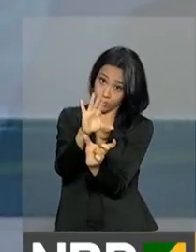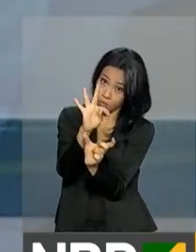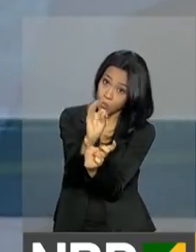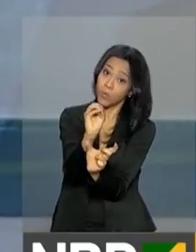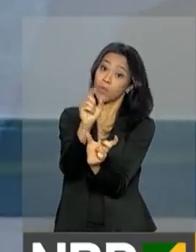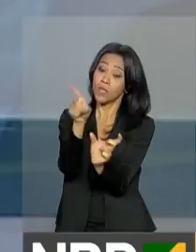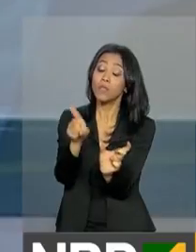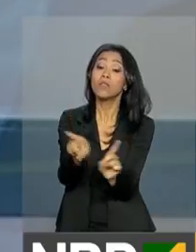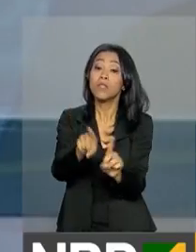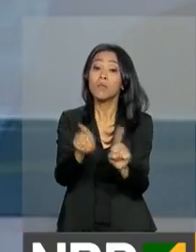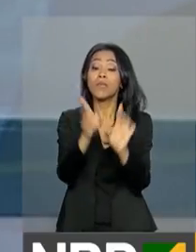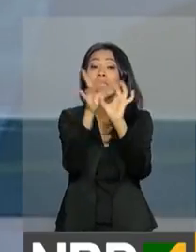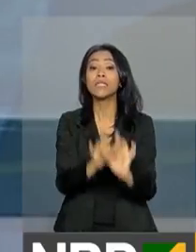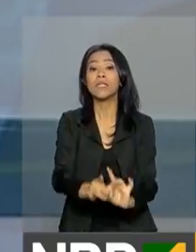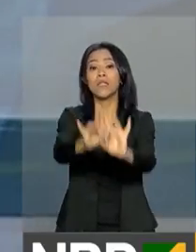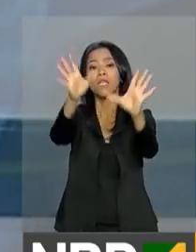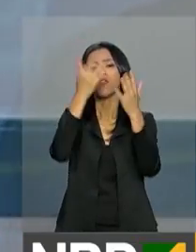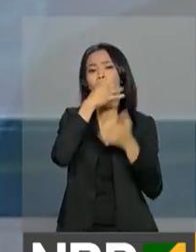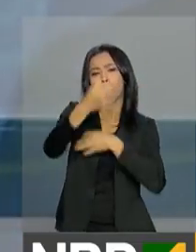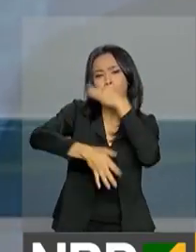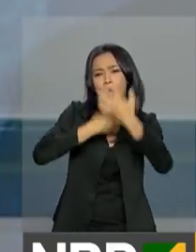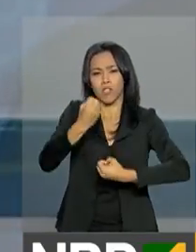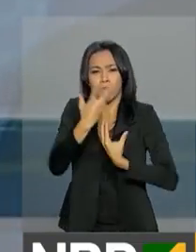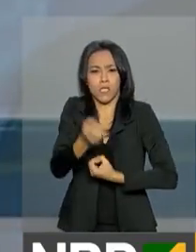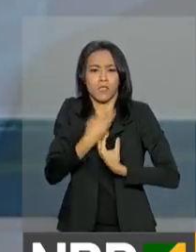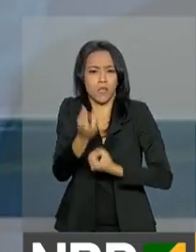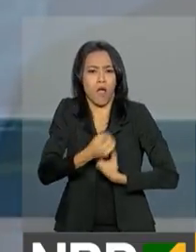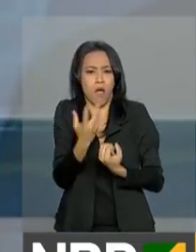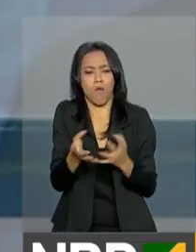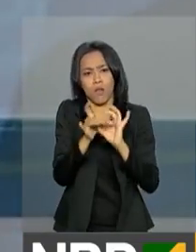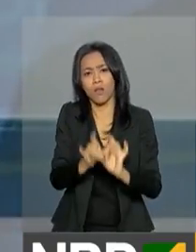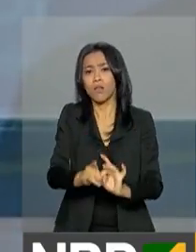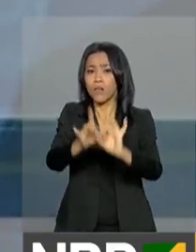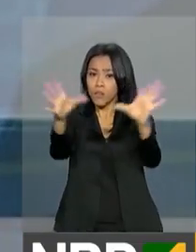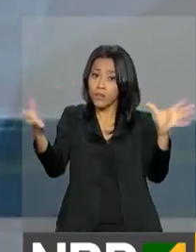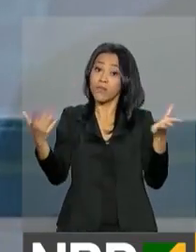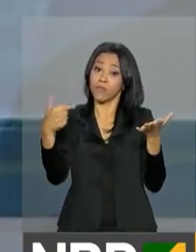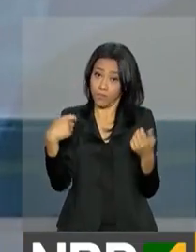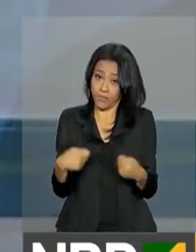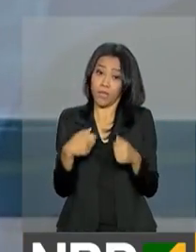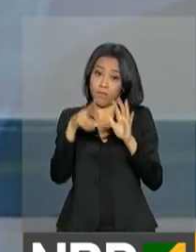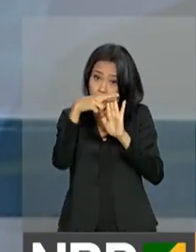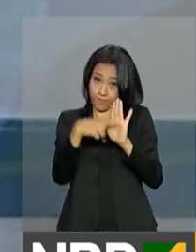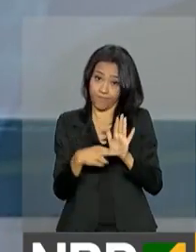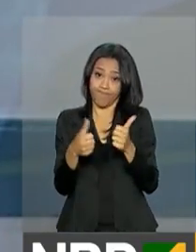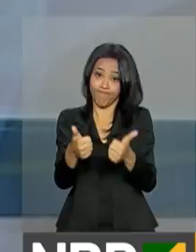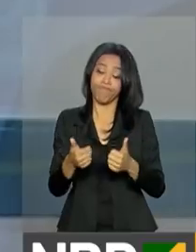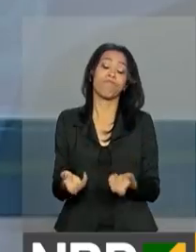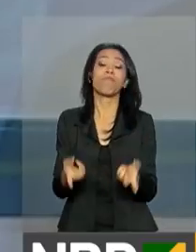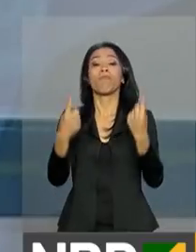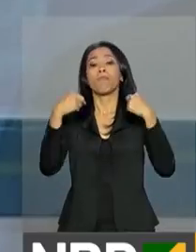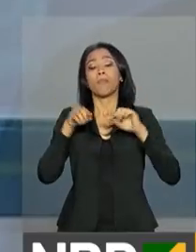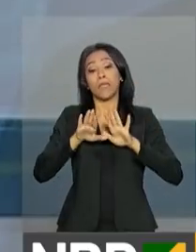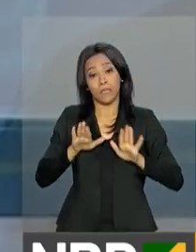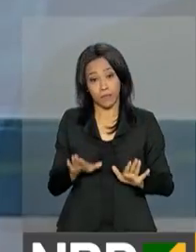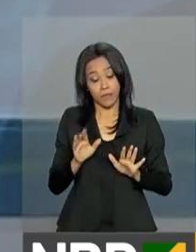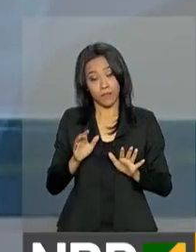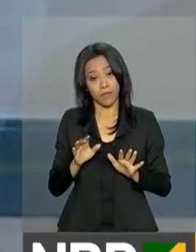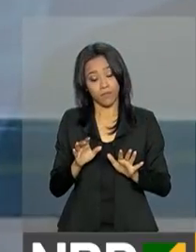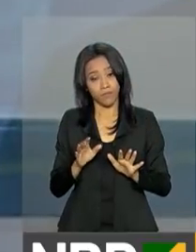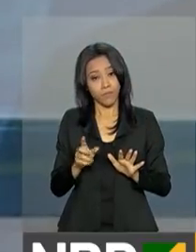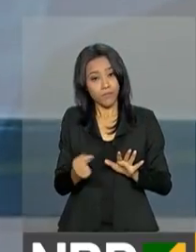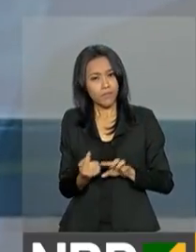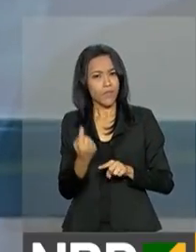sistema em que as instituições funcionam com toda regularidade. E vejam que, a partir daí,